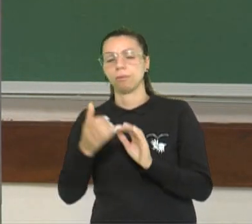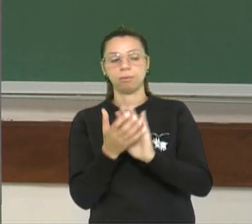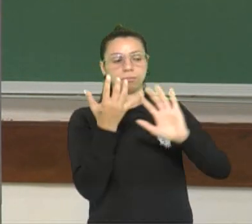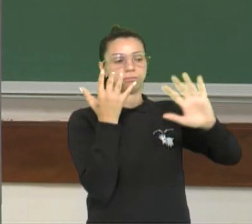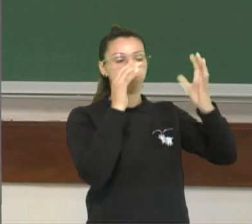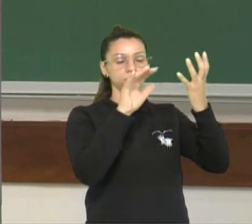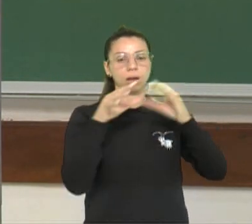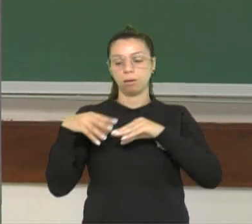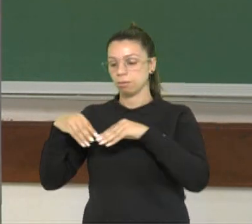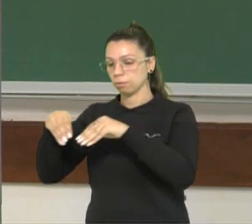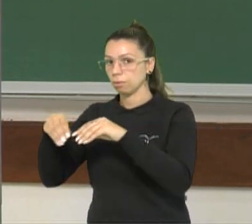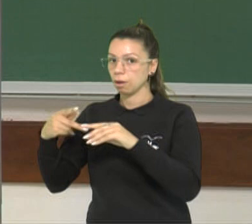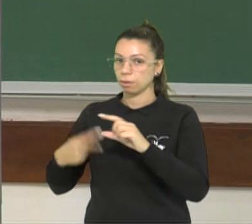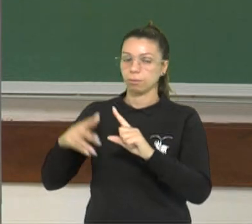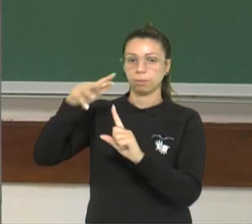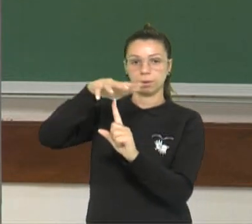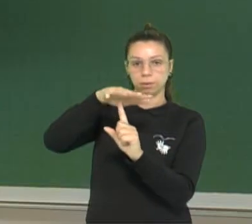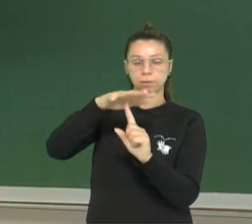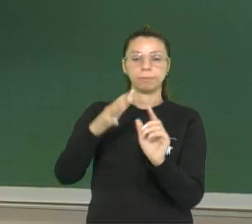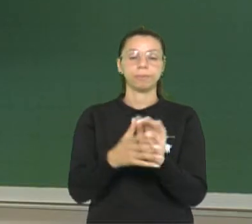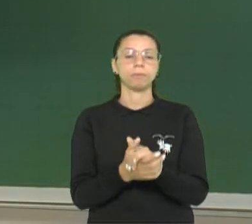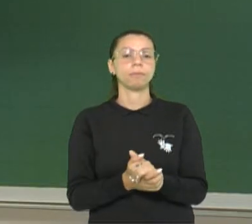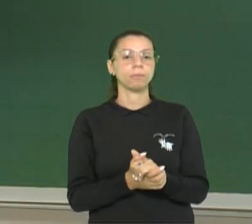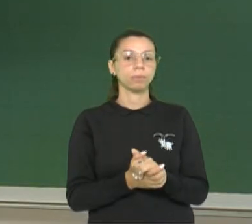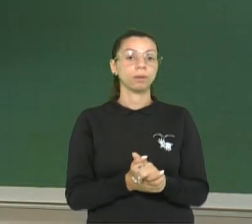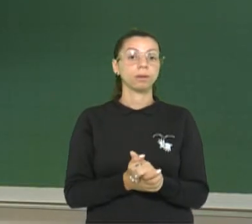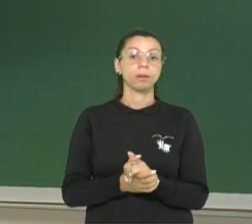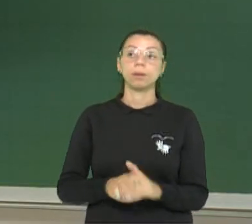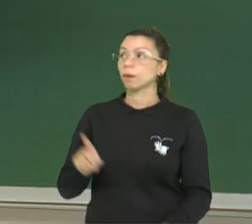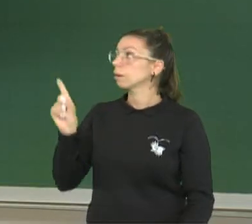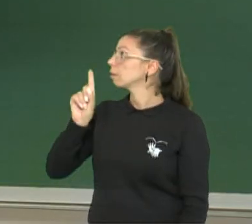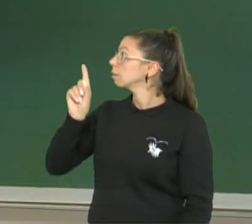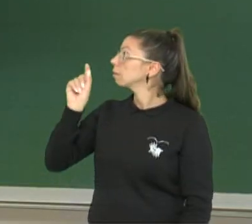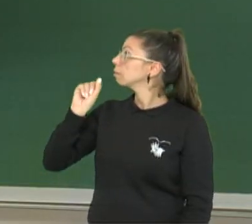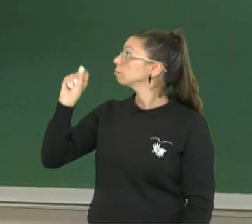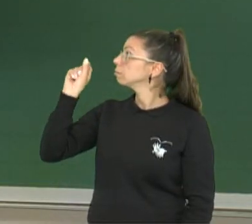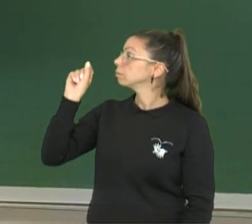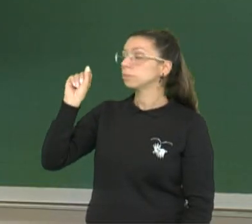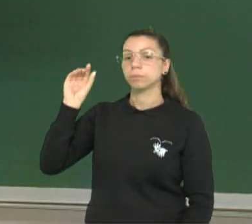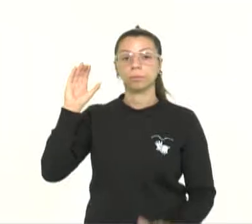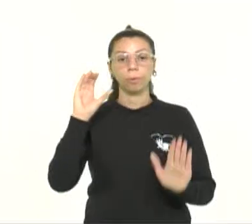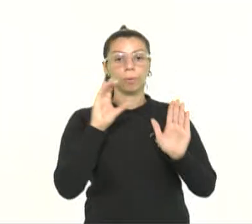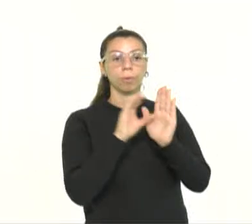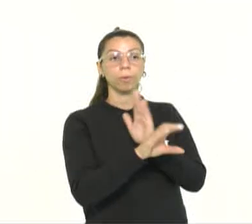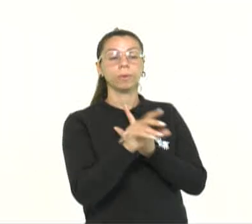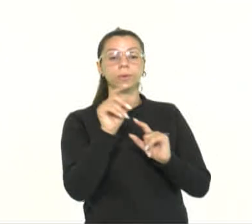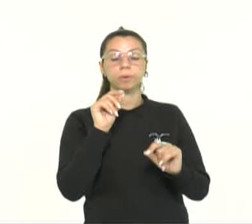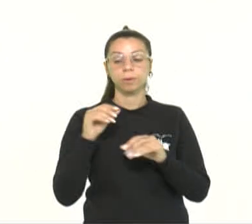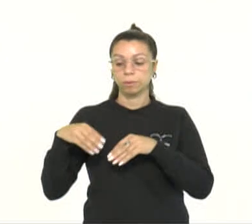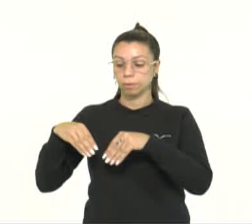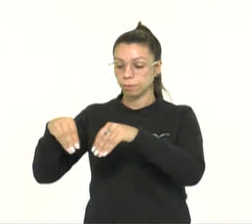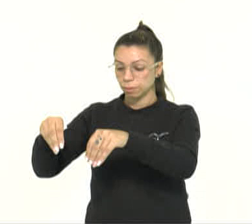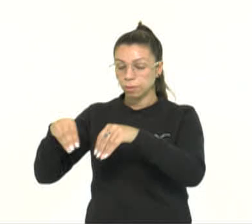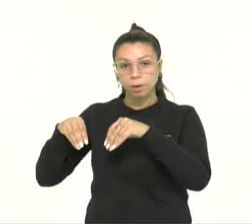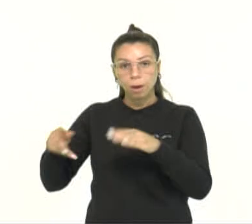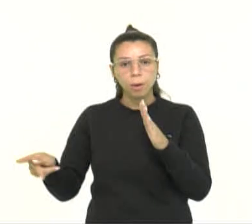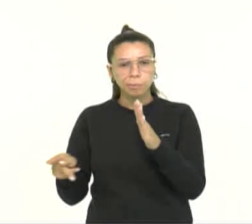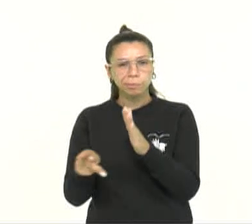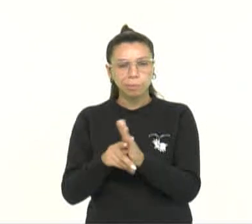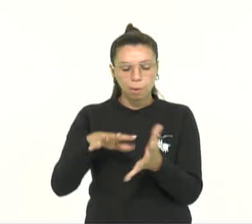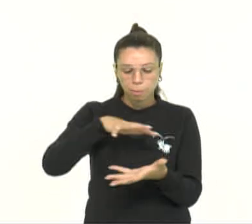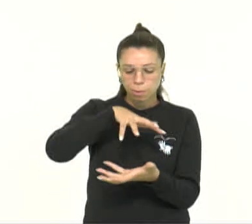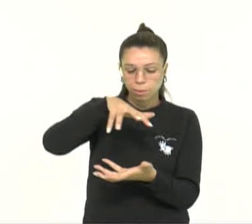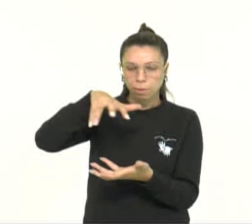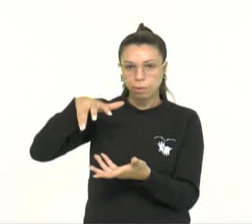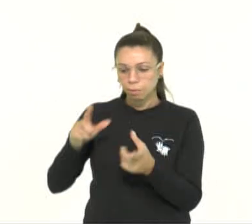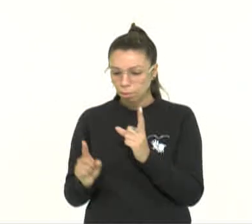quanto os solos do nosso estado. E aqui eu já trago para você justamente essa definição aqui, que solo é um substrato terrestre que